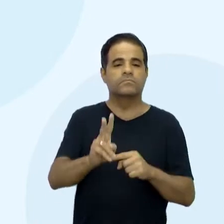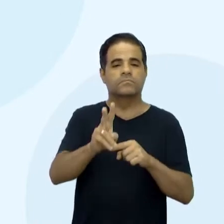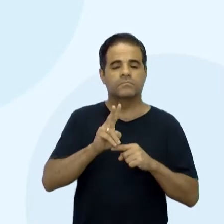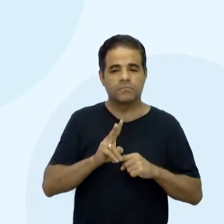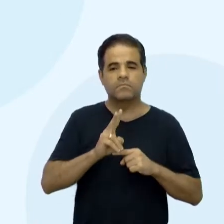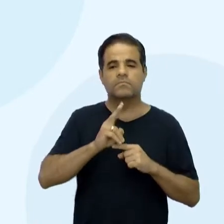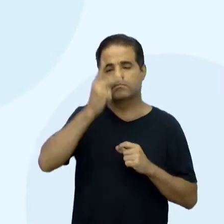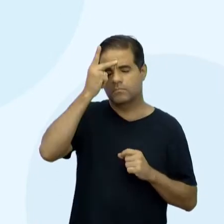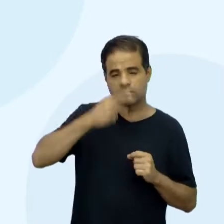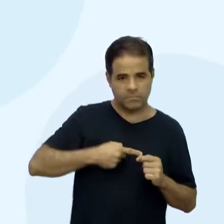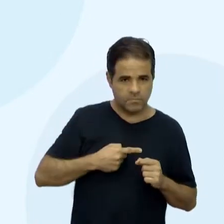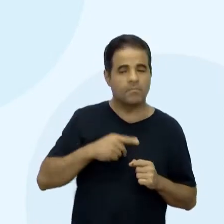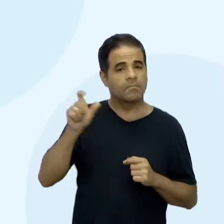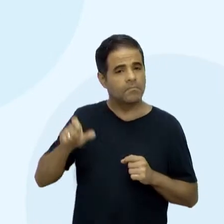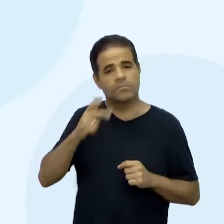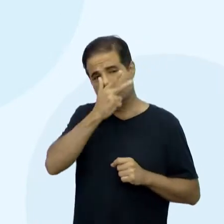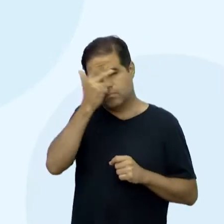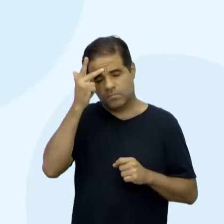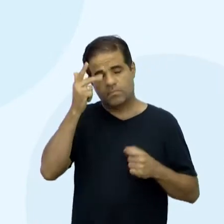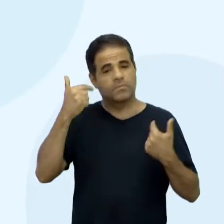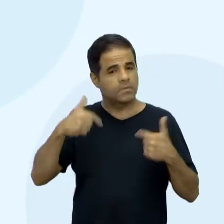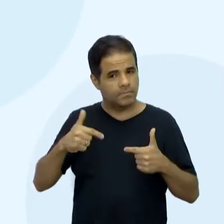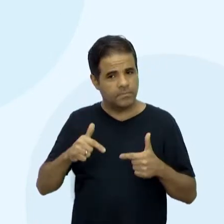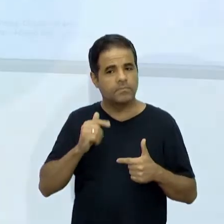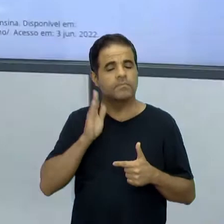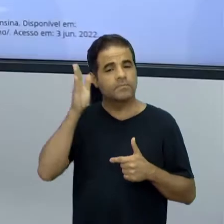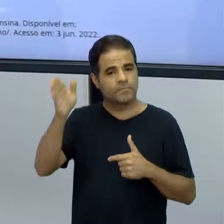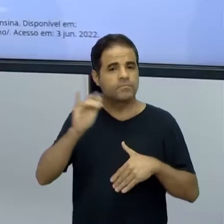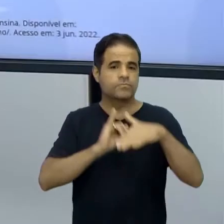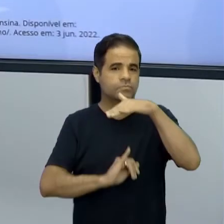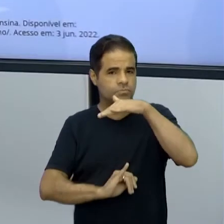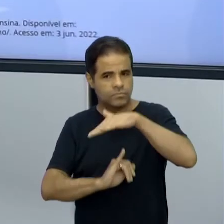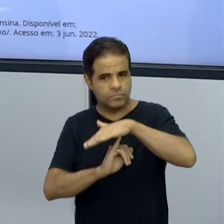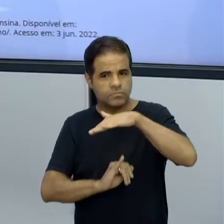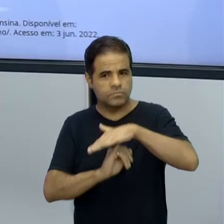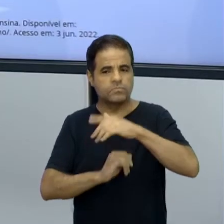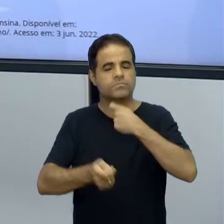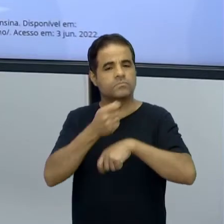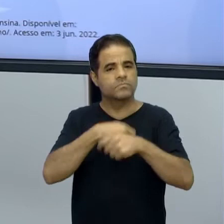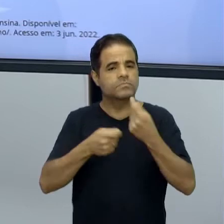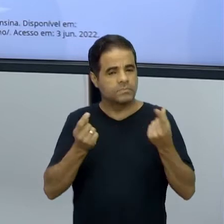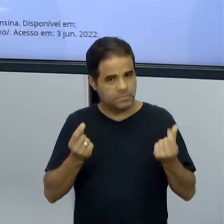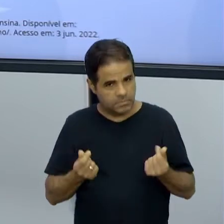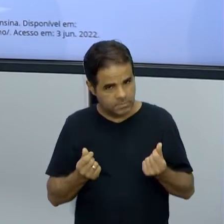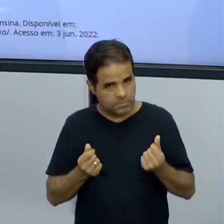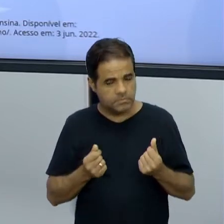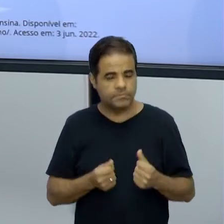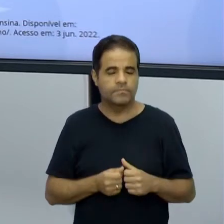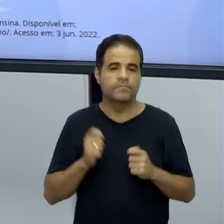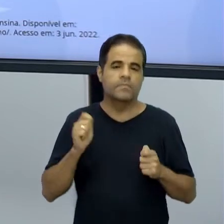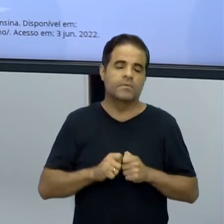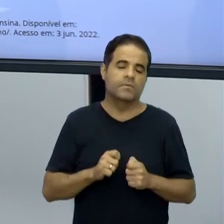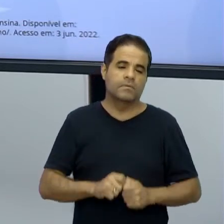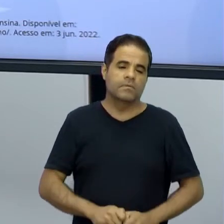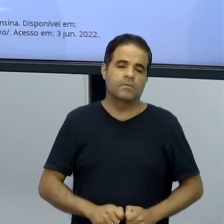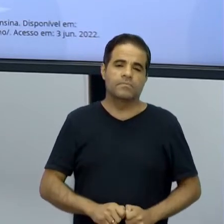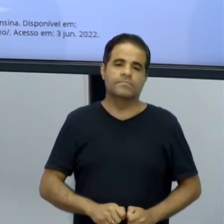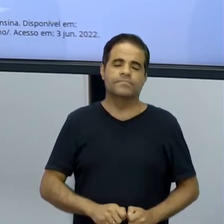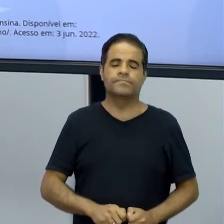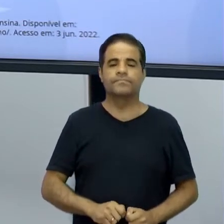pessoal, é um trabalhador, ele vai a alguma instituição financeira. Atualmente tem até em caixa eletrônico, você já faz essa simulação